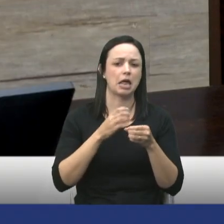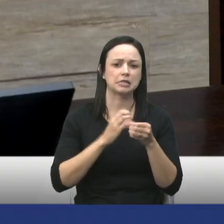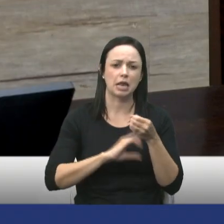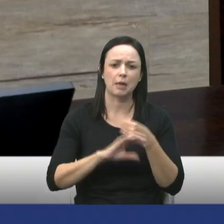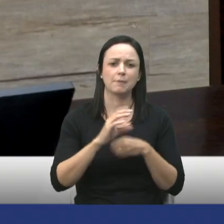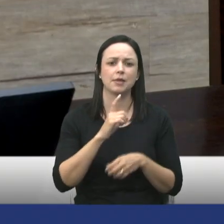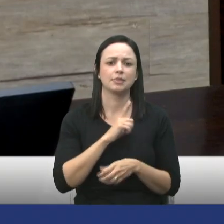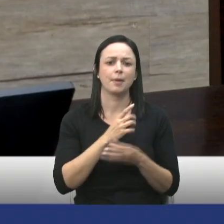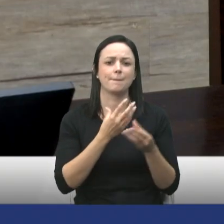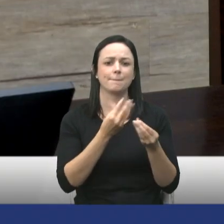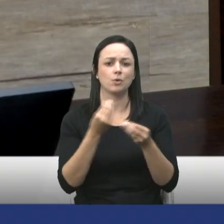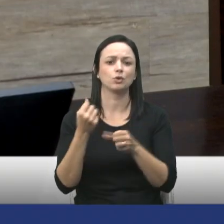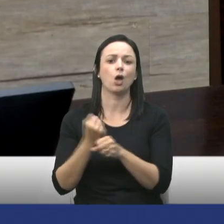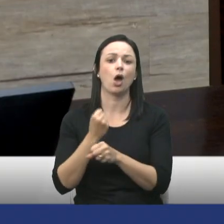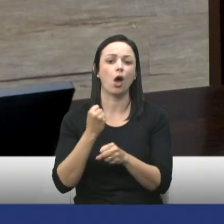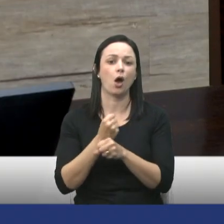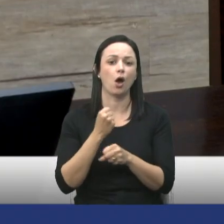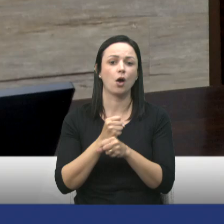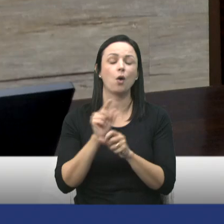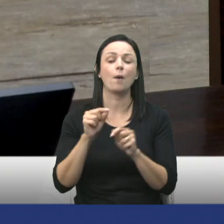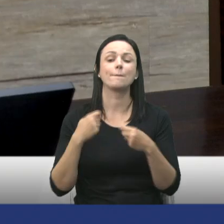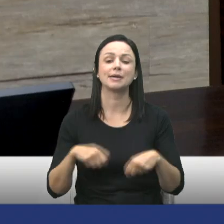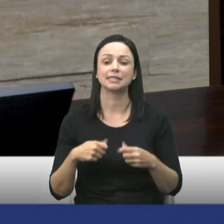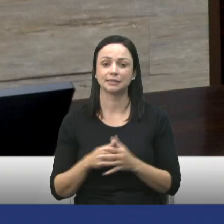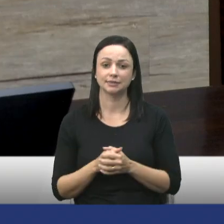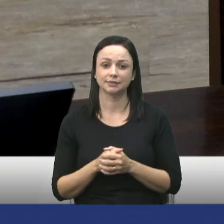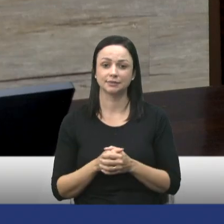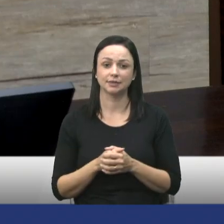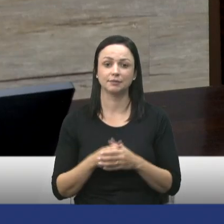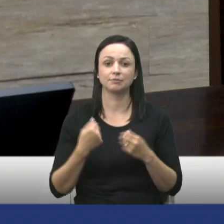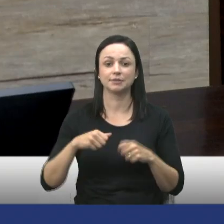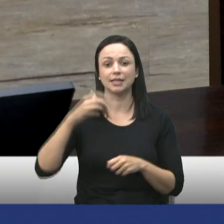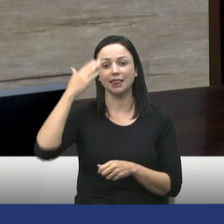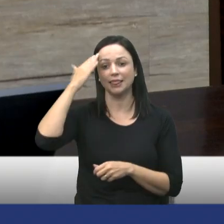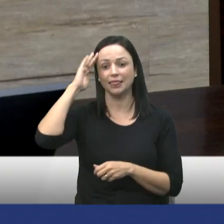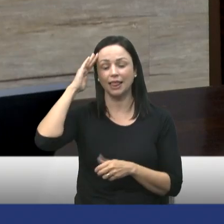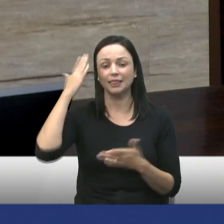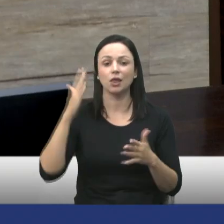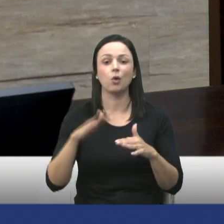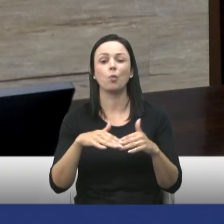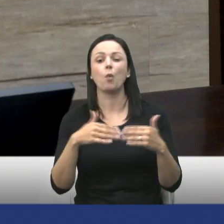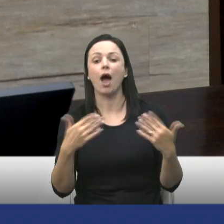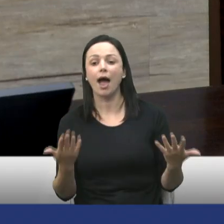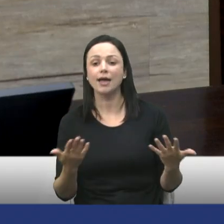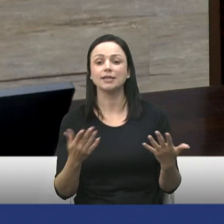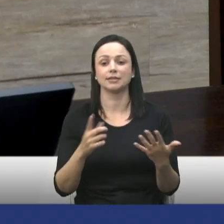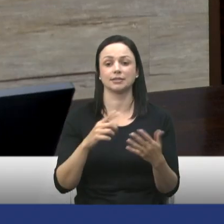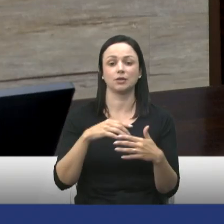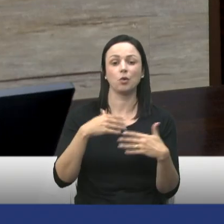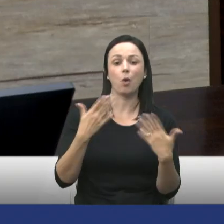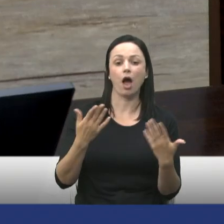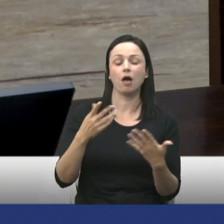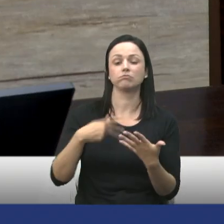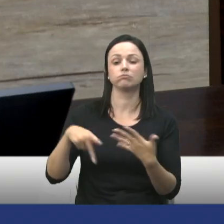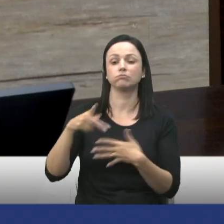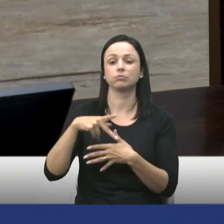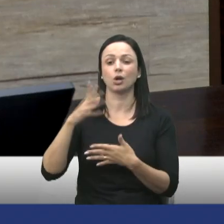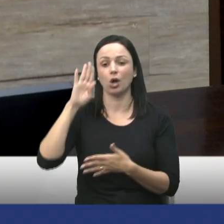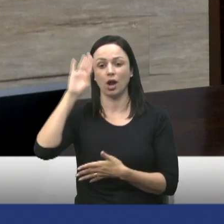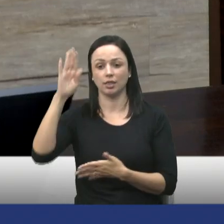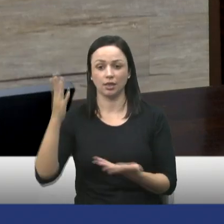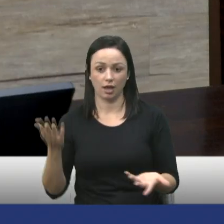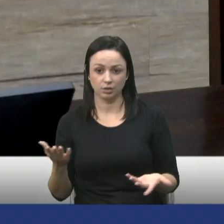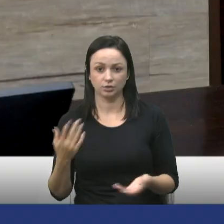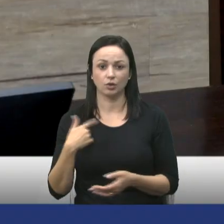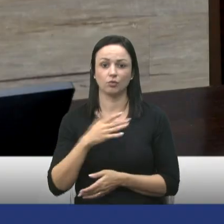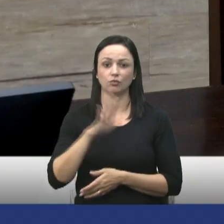tem muita obra por fazer. Agora, o que precisa? Precisa entender quais são e quais as prioridades. Por quê? Porque eu tive lá em